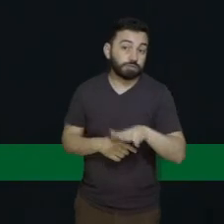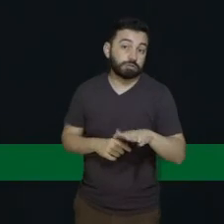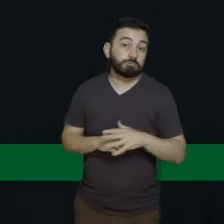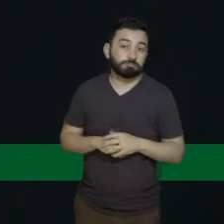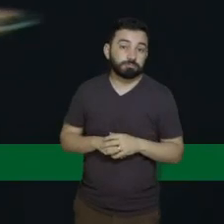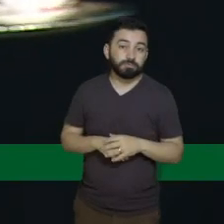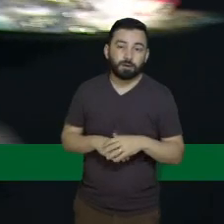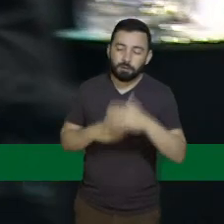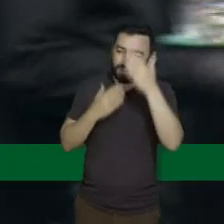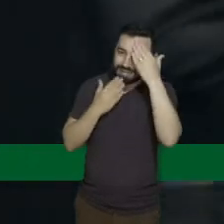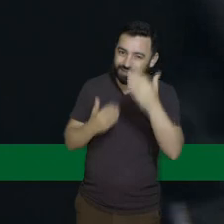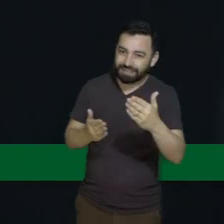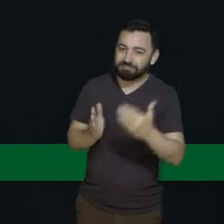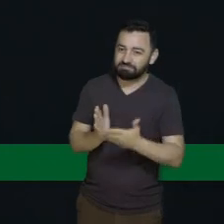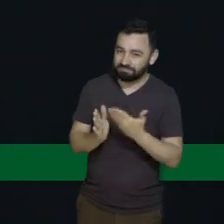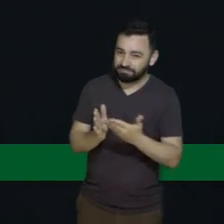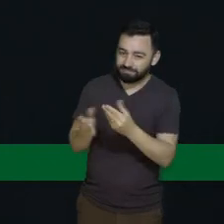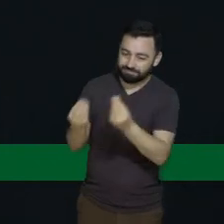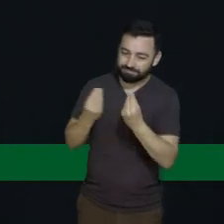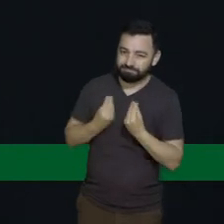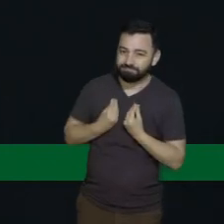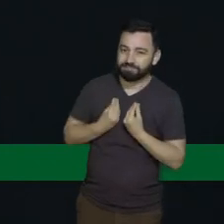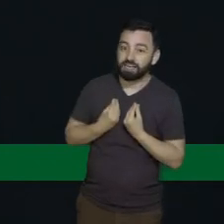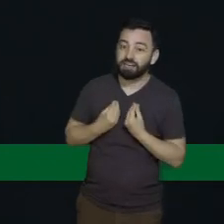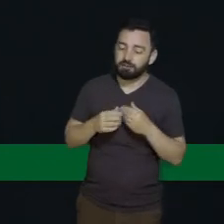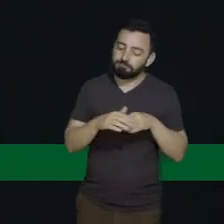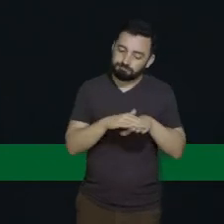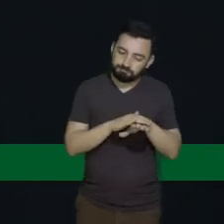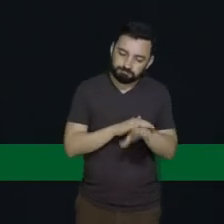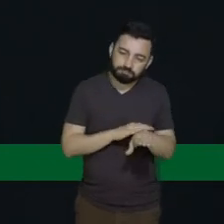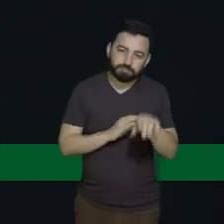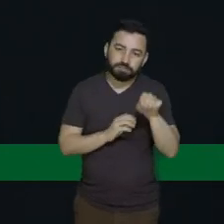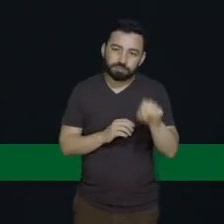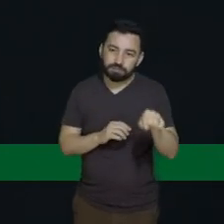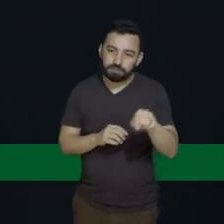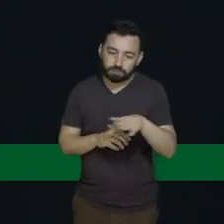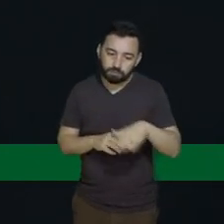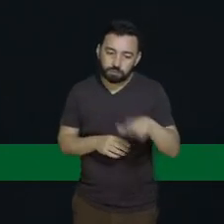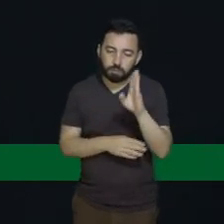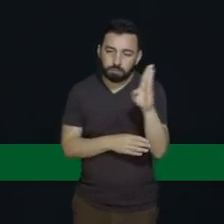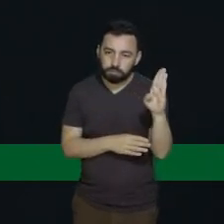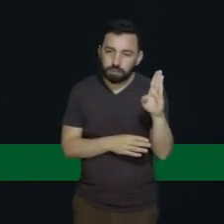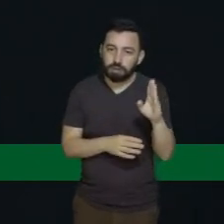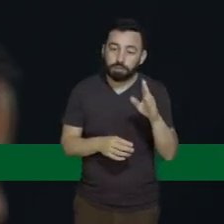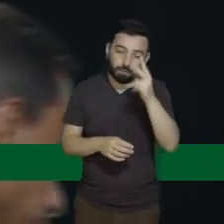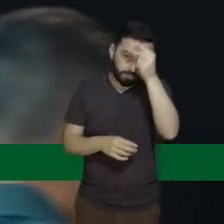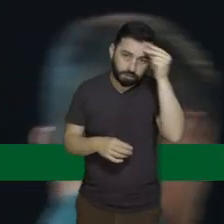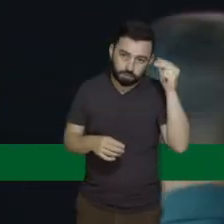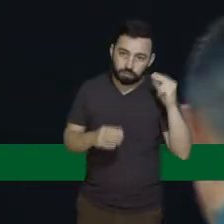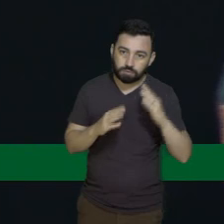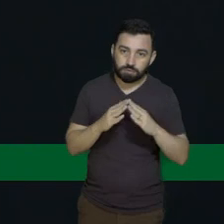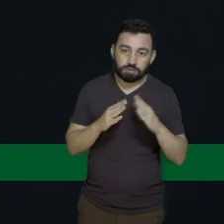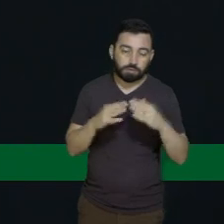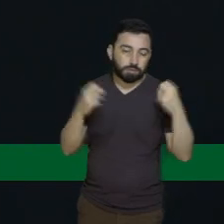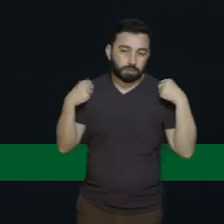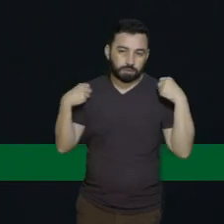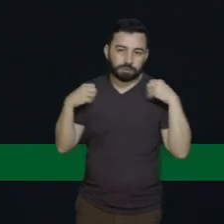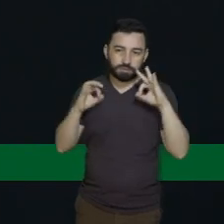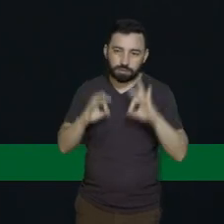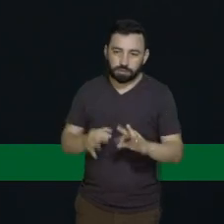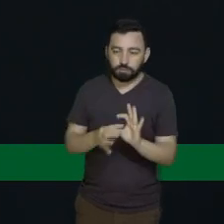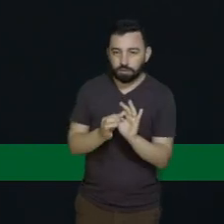obra, ficará nos nossos arquivos, ficará à disposição na Prefeitura Municipal de Chapecó, com toda